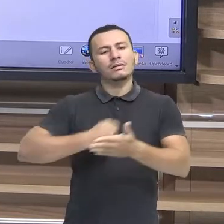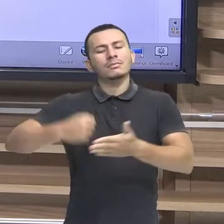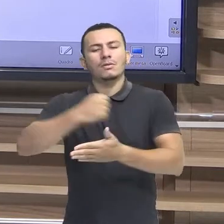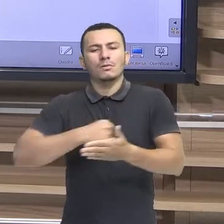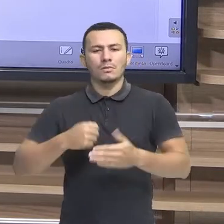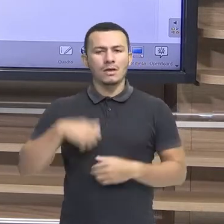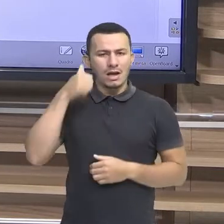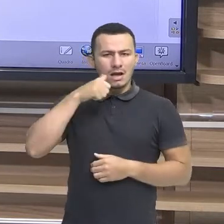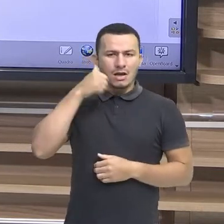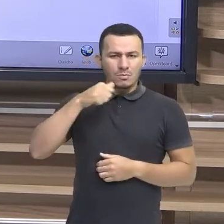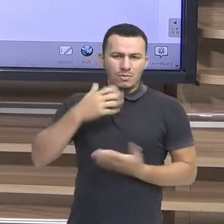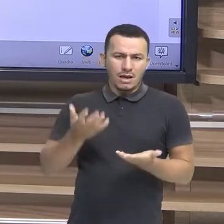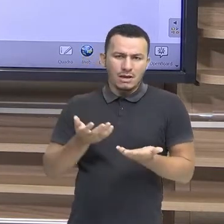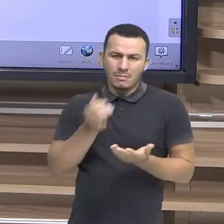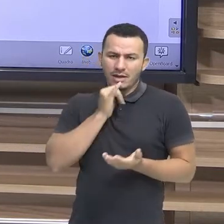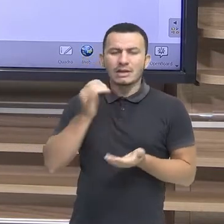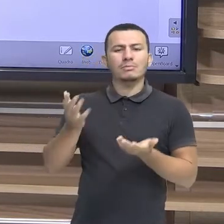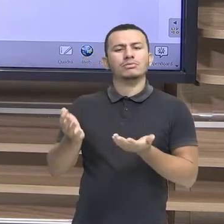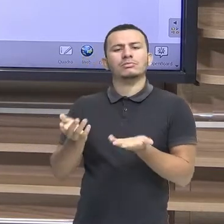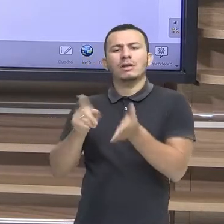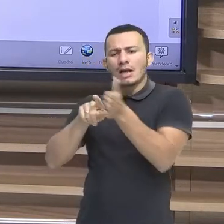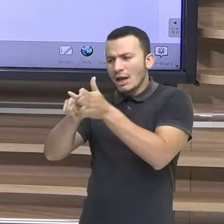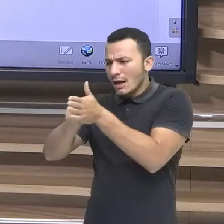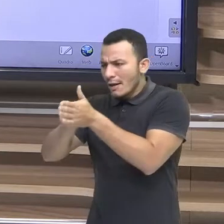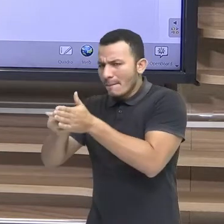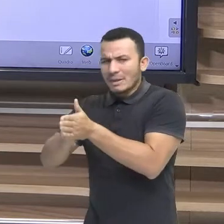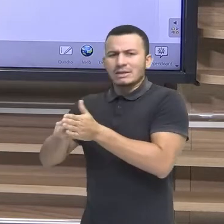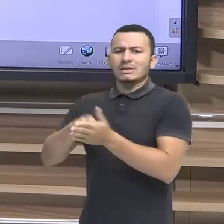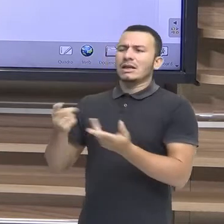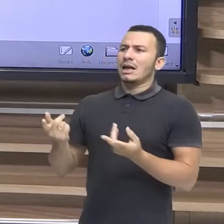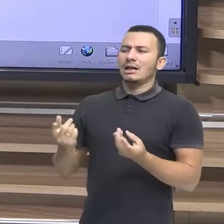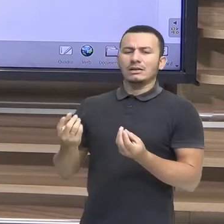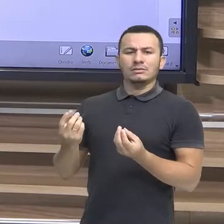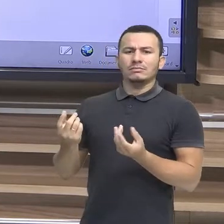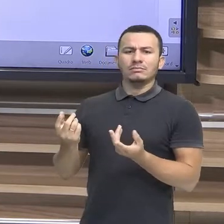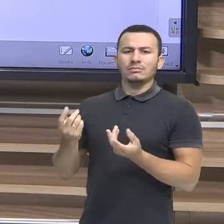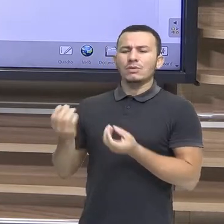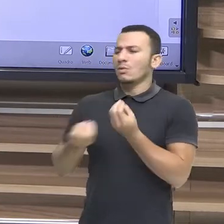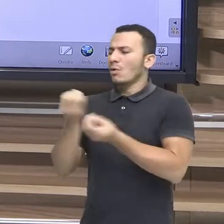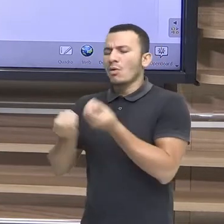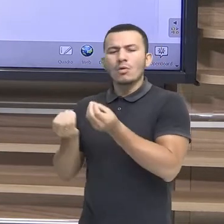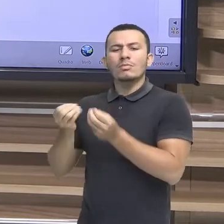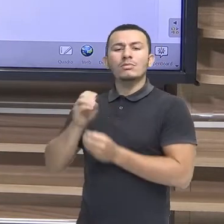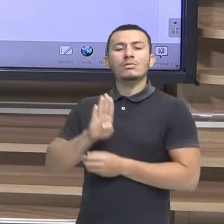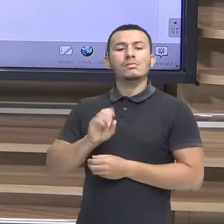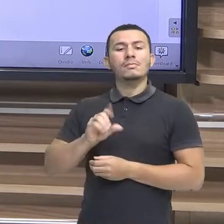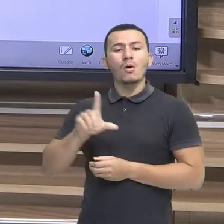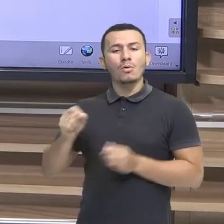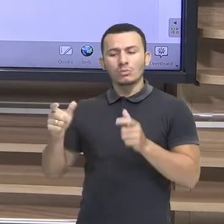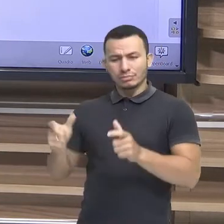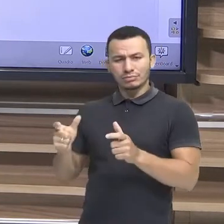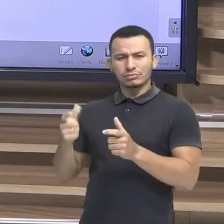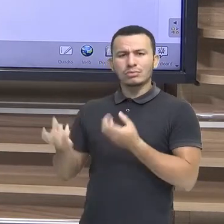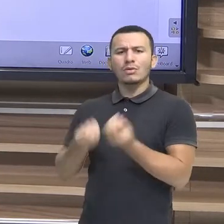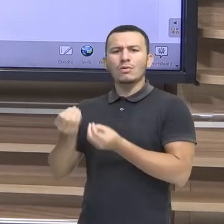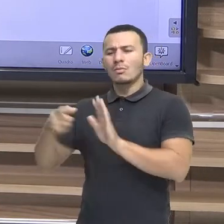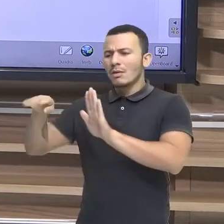não está preocupada em fazer um bolo, em pesquisar ali como fazer o bolo, qual é a